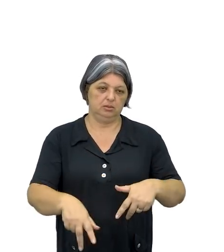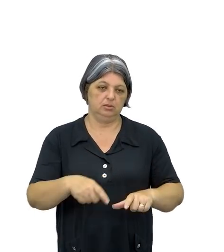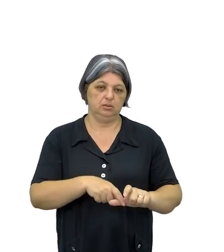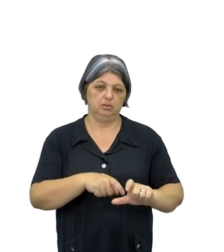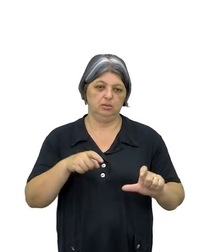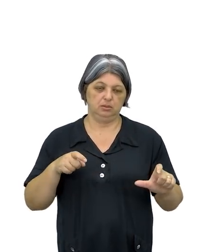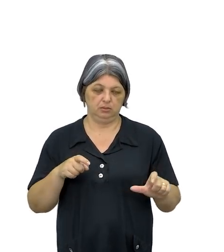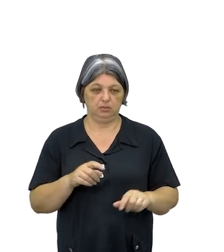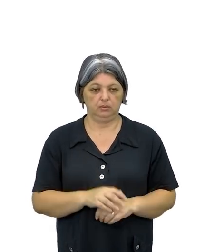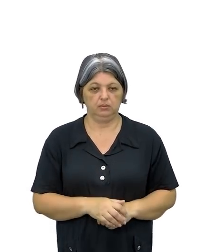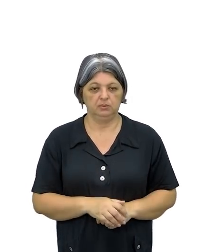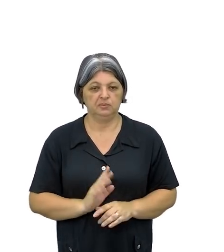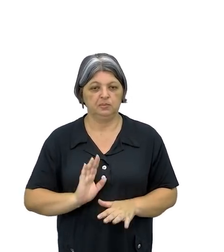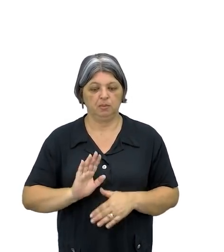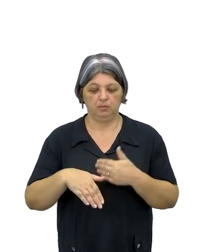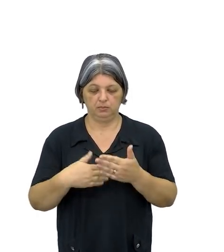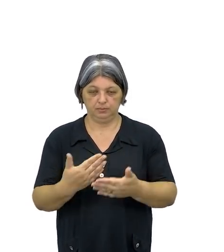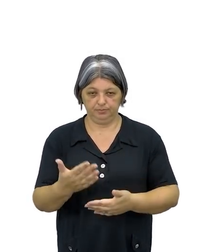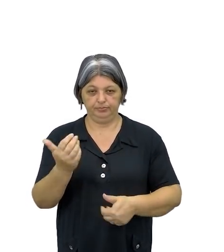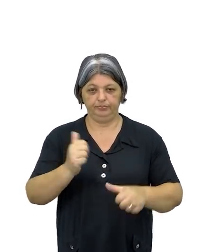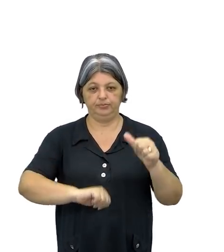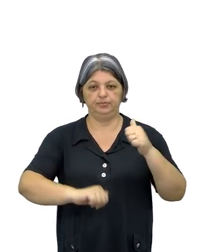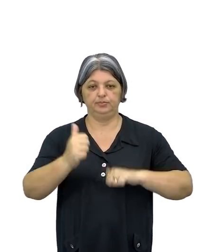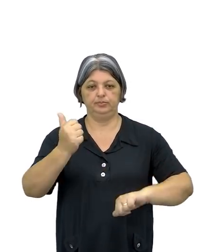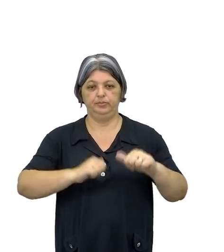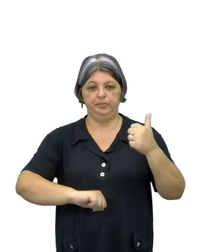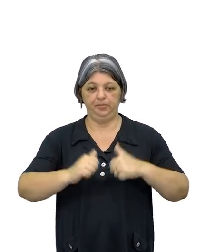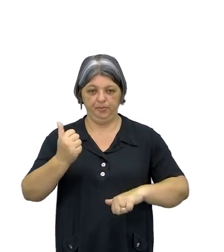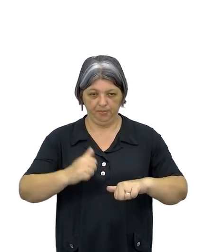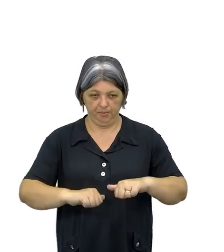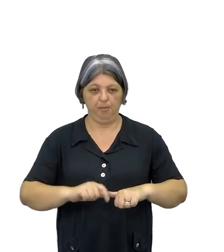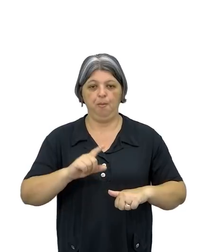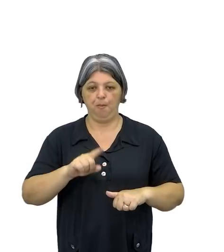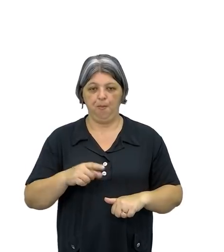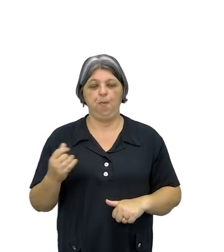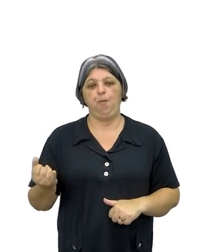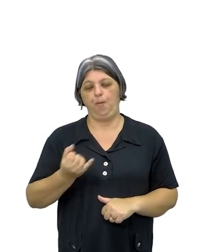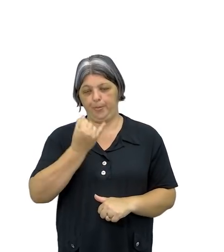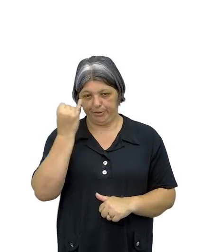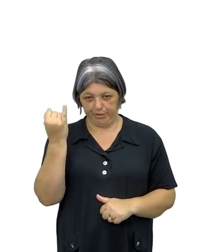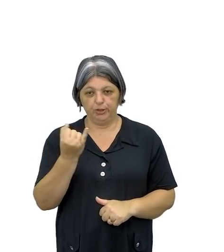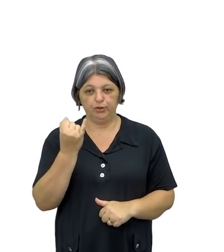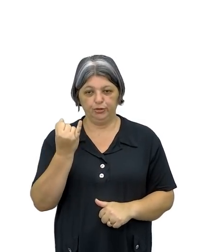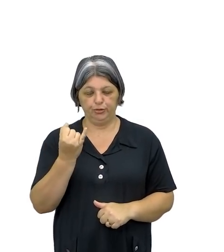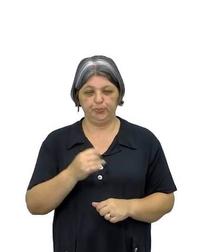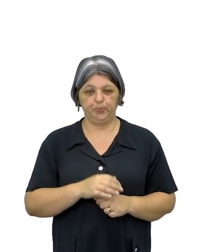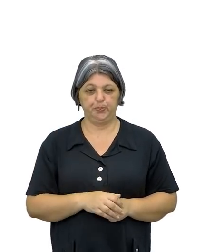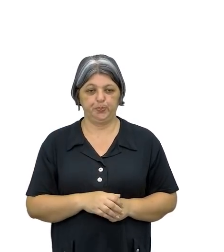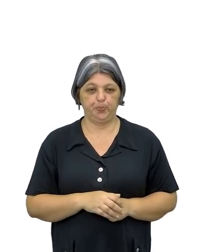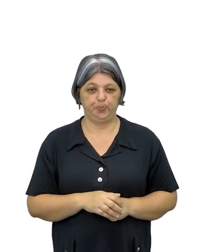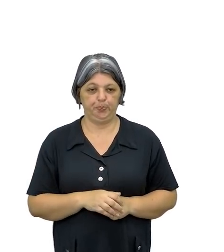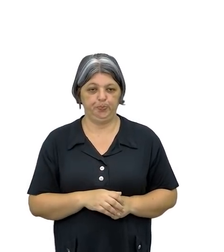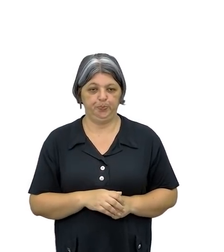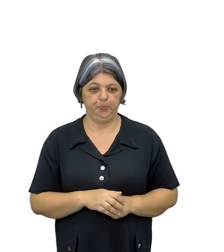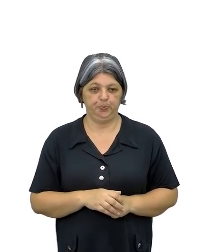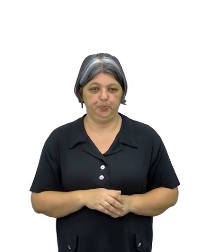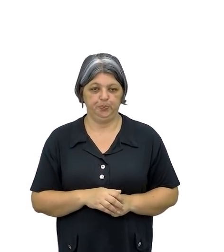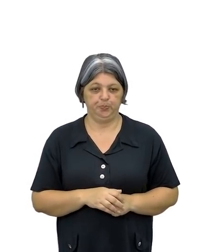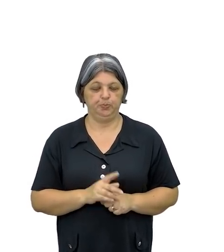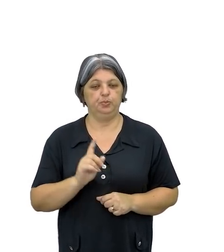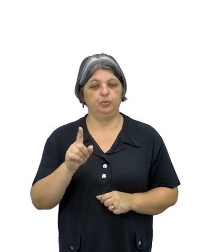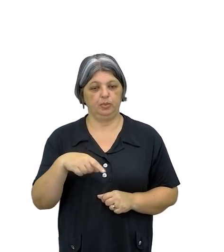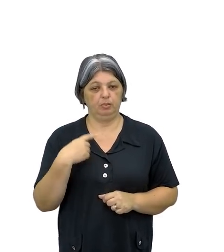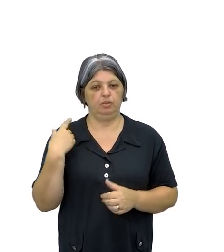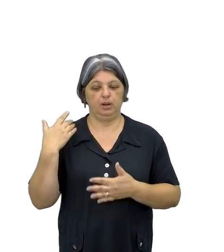aquele processo de avaliação, né? O quanto é importante a avaliação, né? Depois que a gente levou para os estudantes